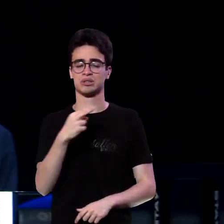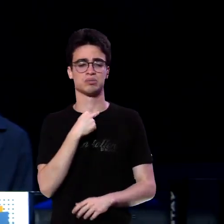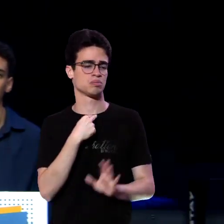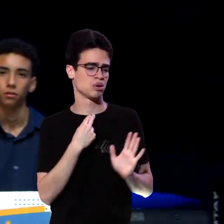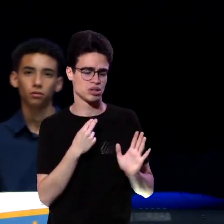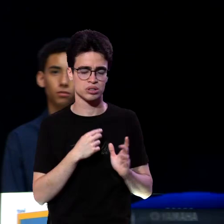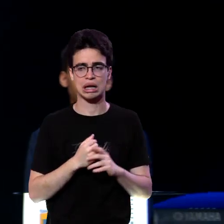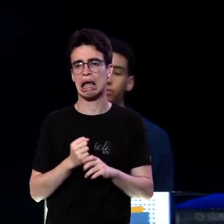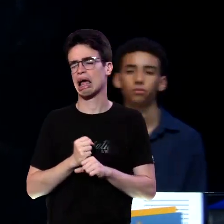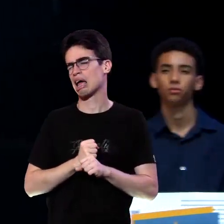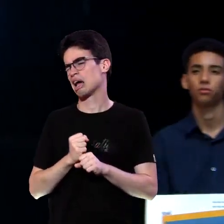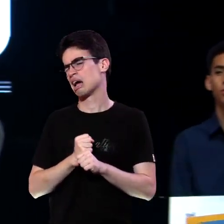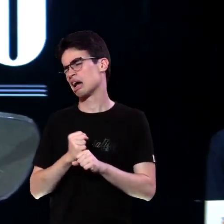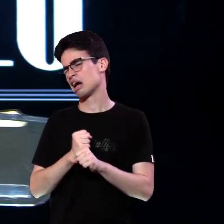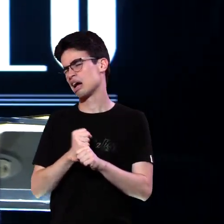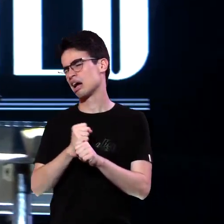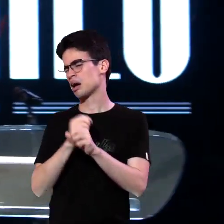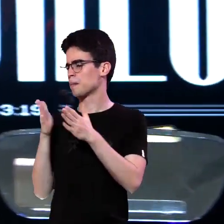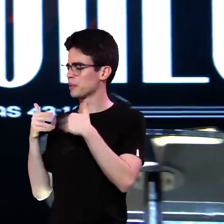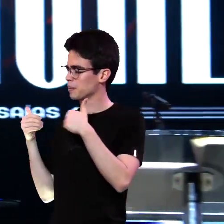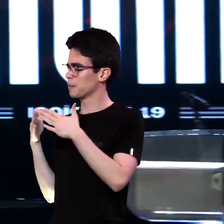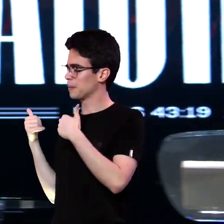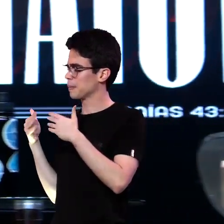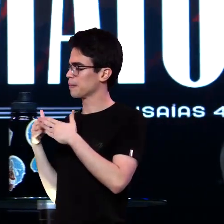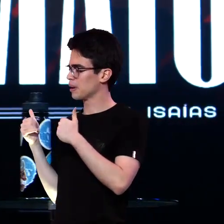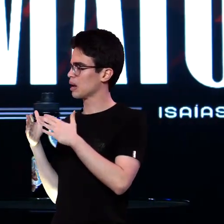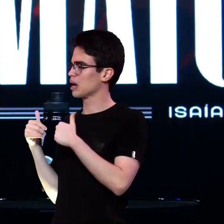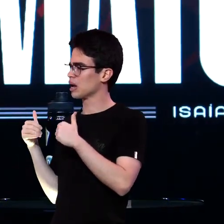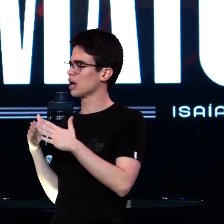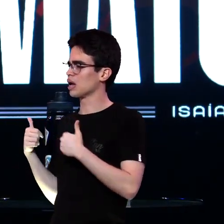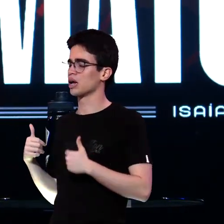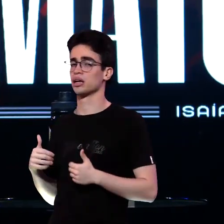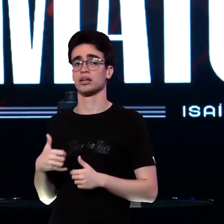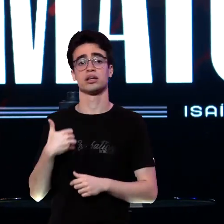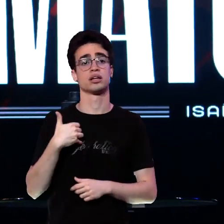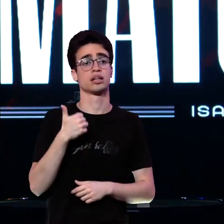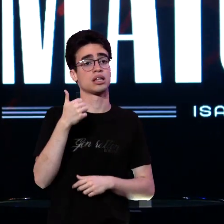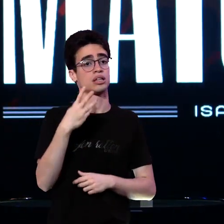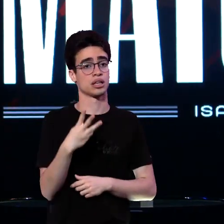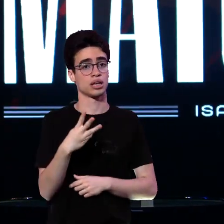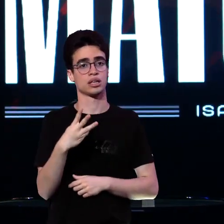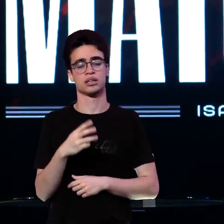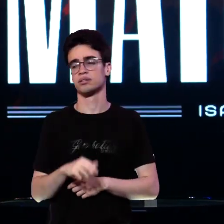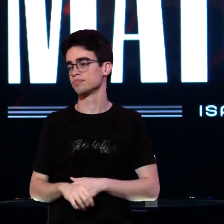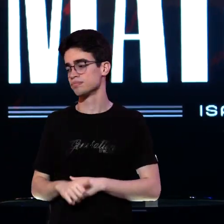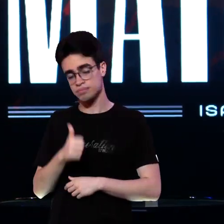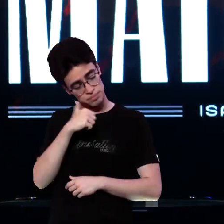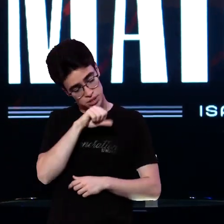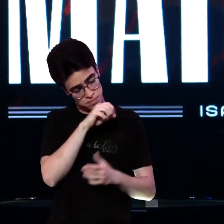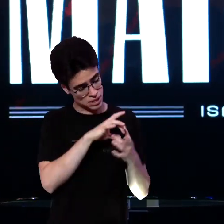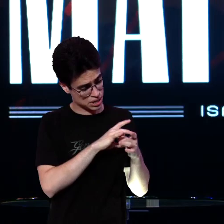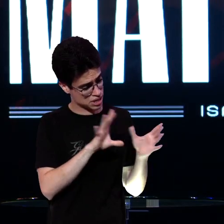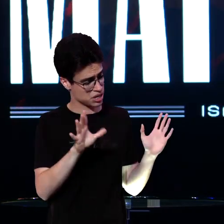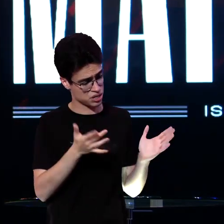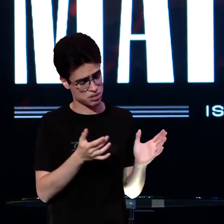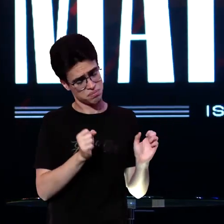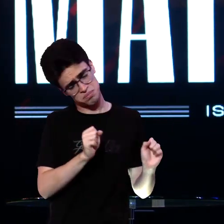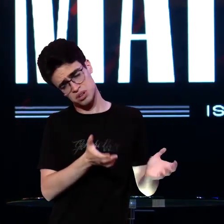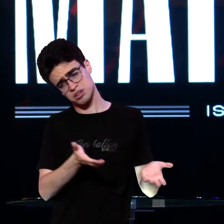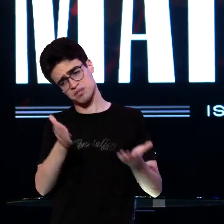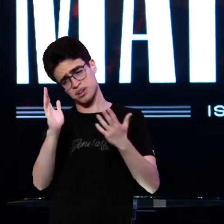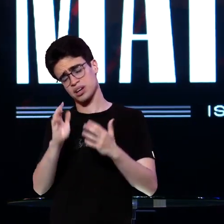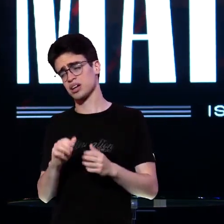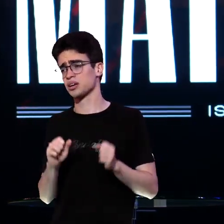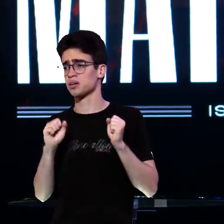E ele passou anos pedindo, anos pedindo, anos pedindo, até que com 13 anos, A mãe dele deixa, ela fala, tá bom, eu vou